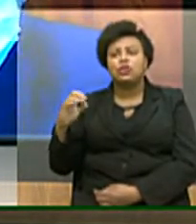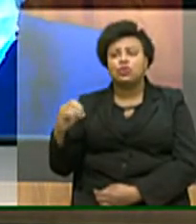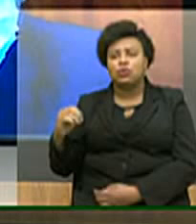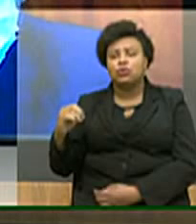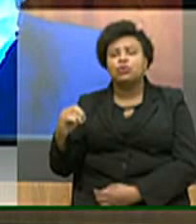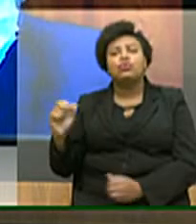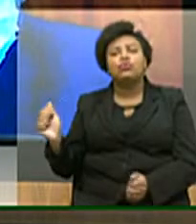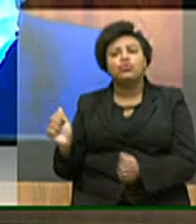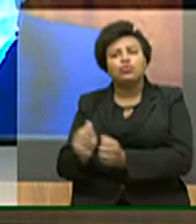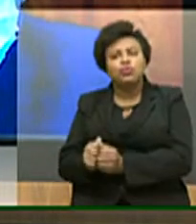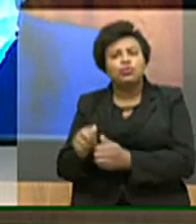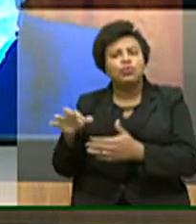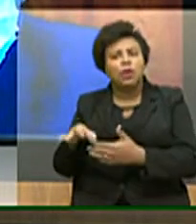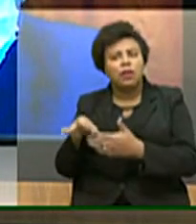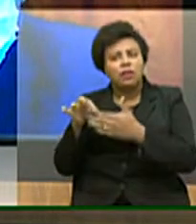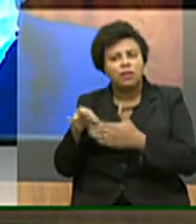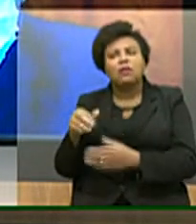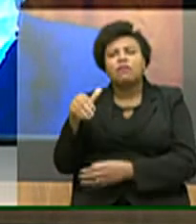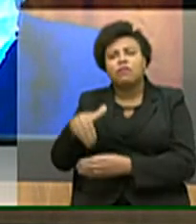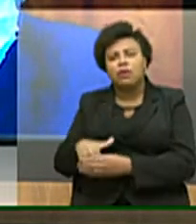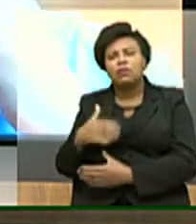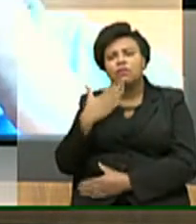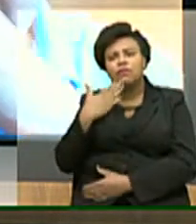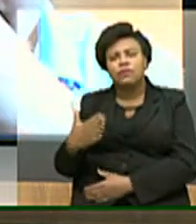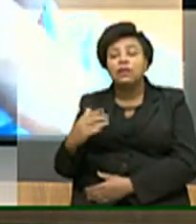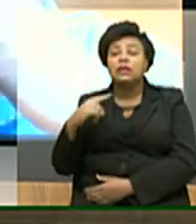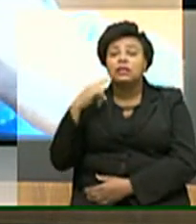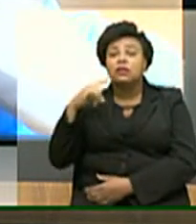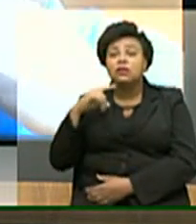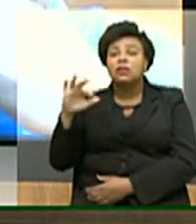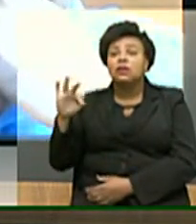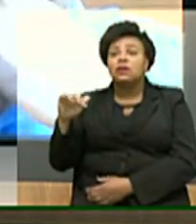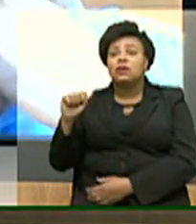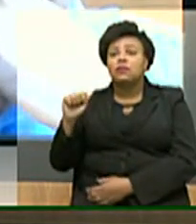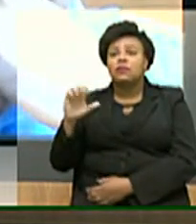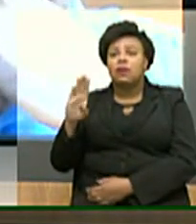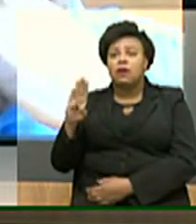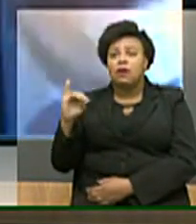Acompanhe a minha liderança. Favorável, presidente. Deputado Fábio Osterman.